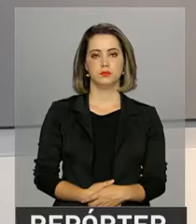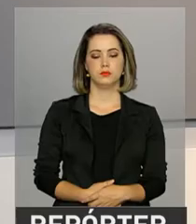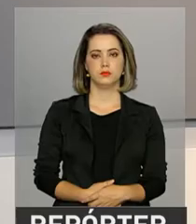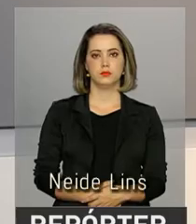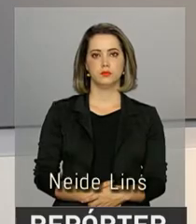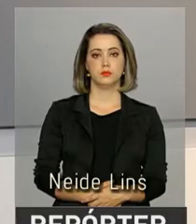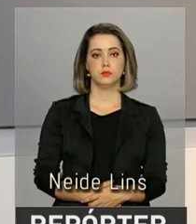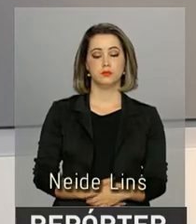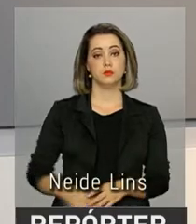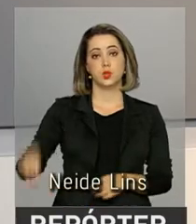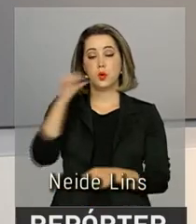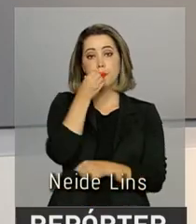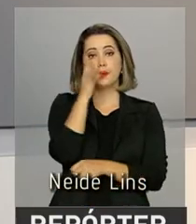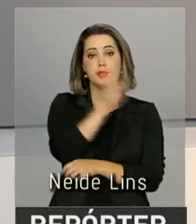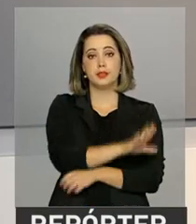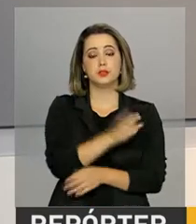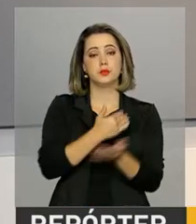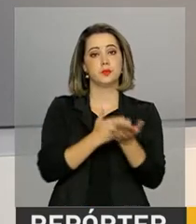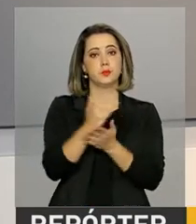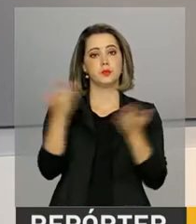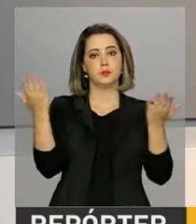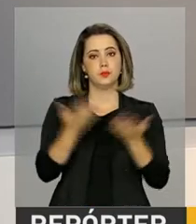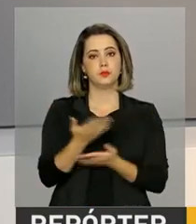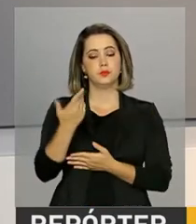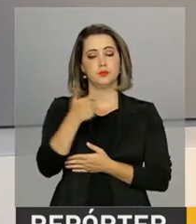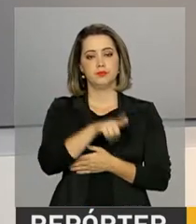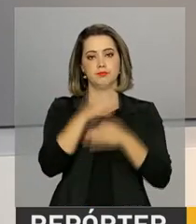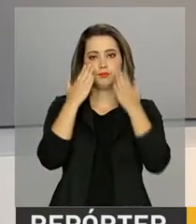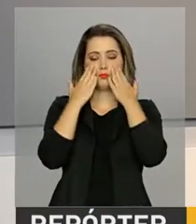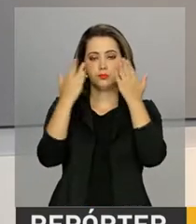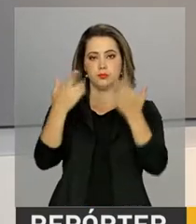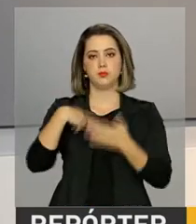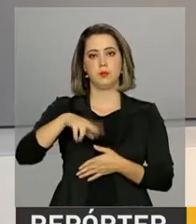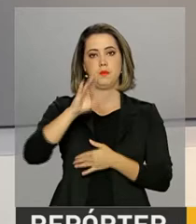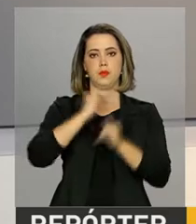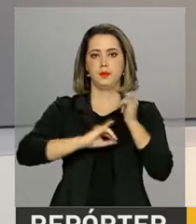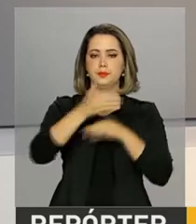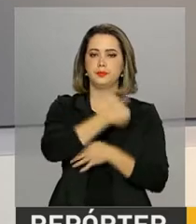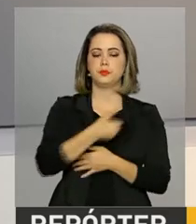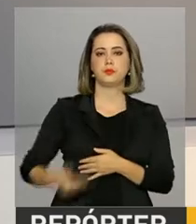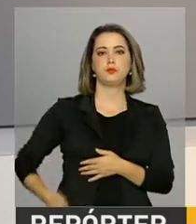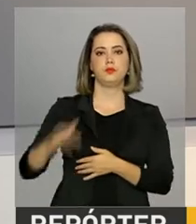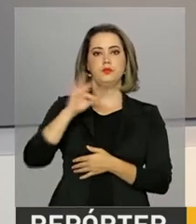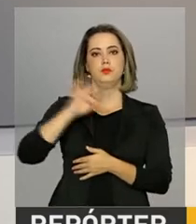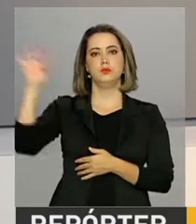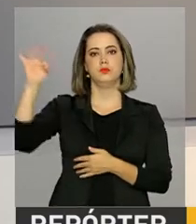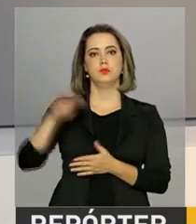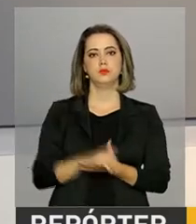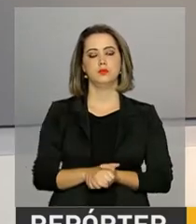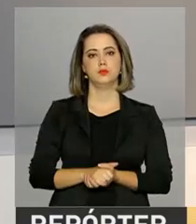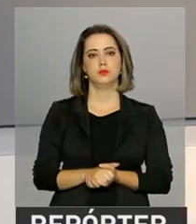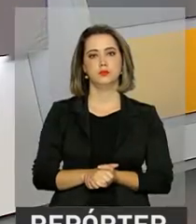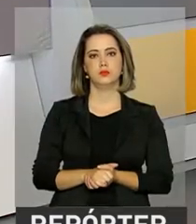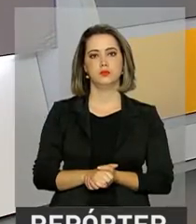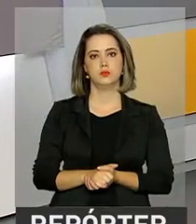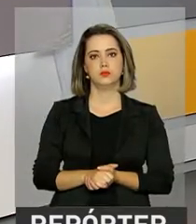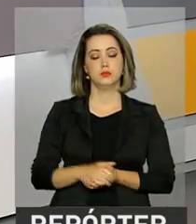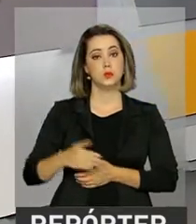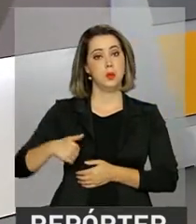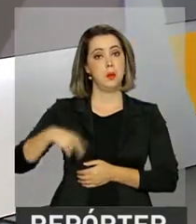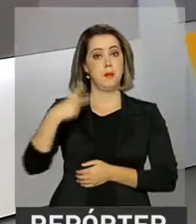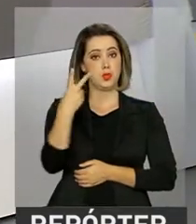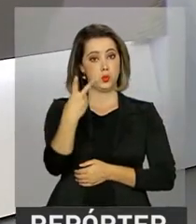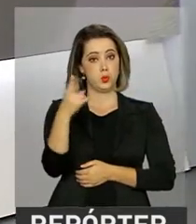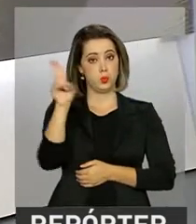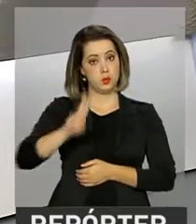o a boa tarde e começa agora mais uma edição do repórter nbr com as notícias do governo federal mais